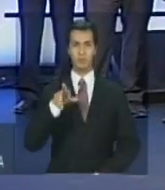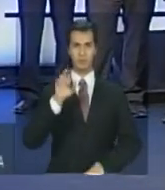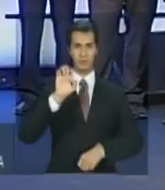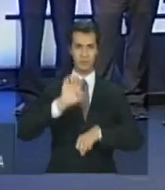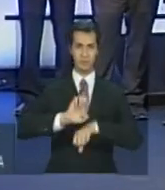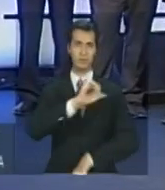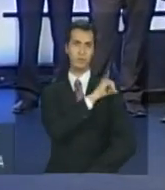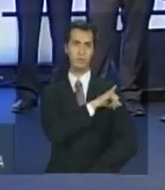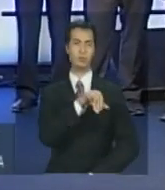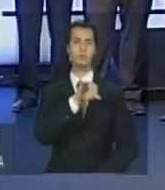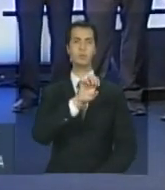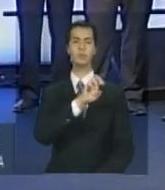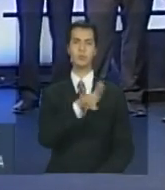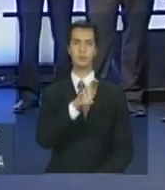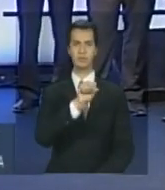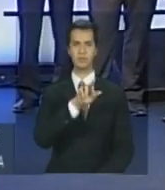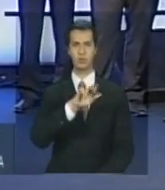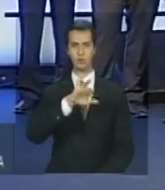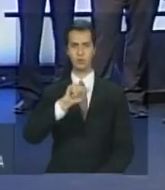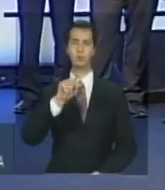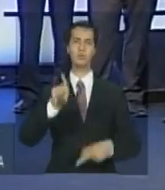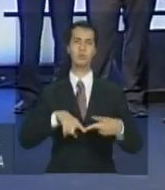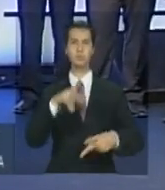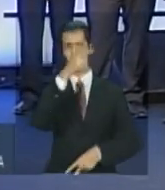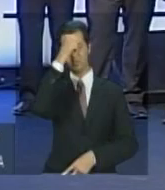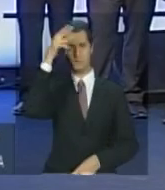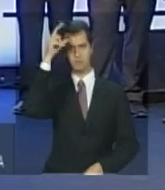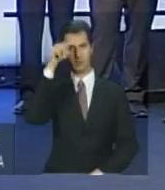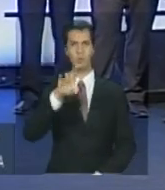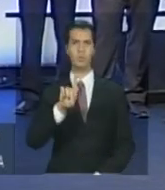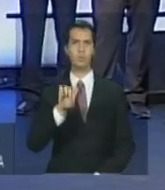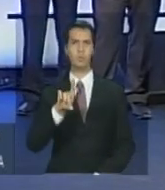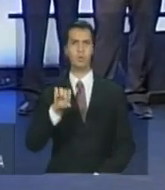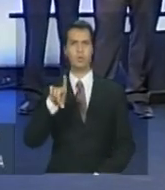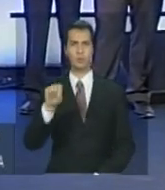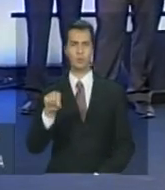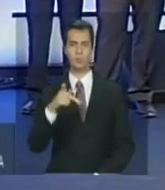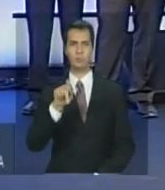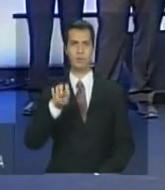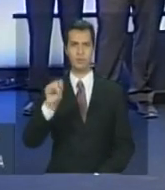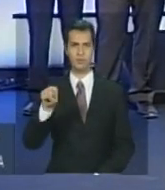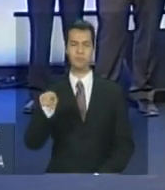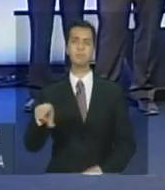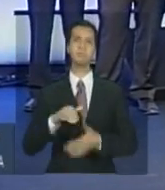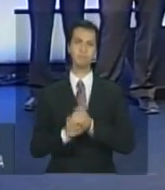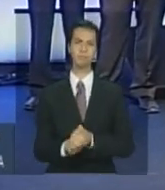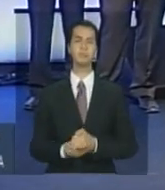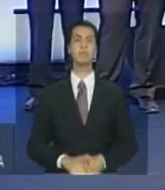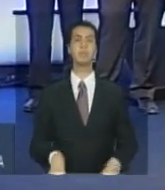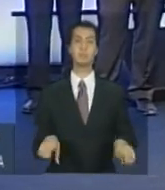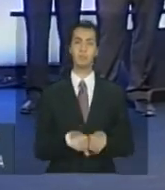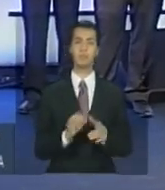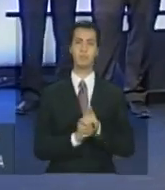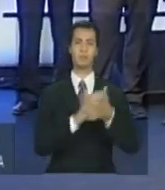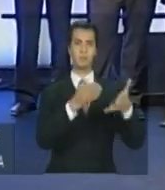Cabral, e o nosso querido prefeito, Eduardo Paes. Cumprimentar aqui os ministros que me